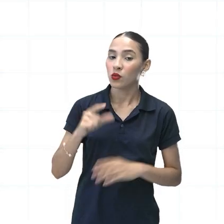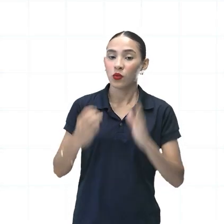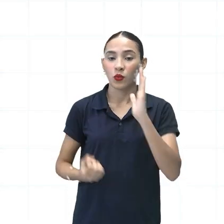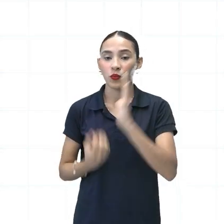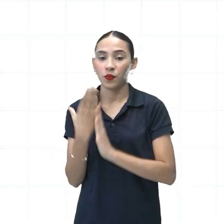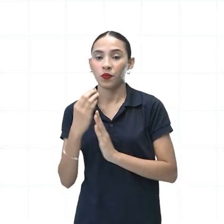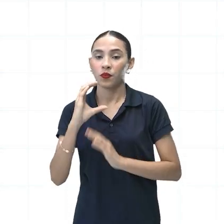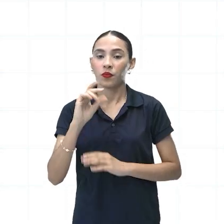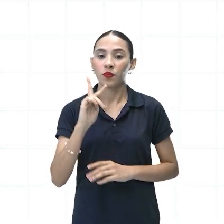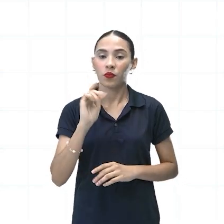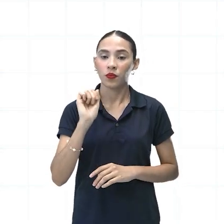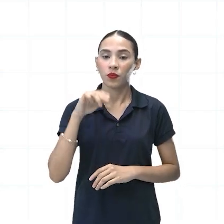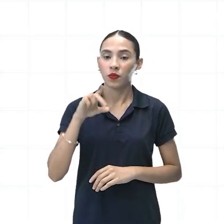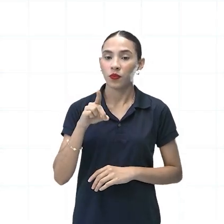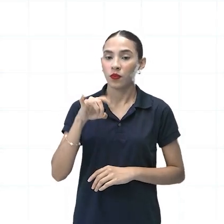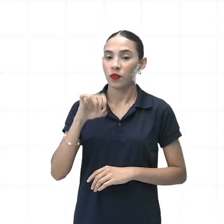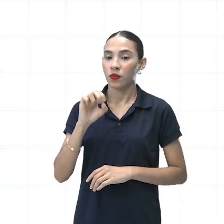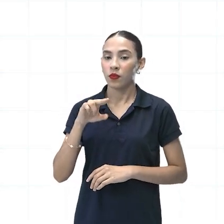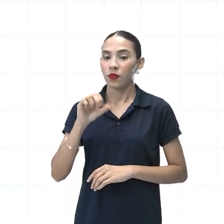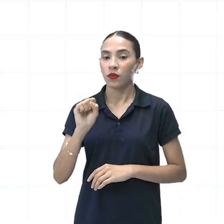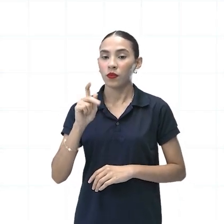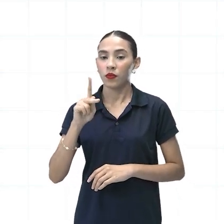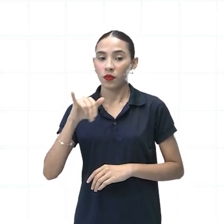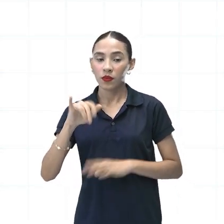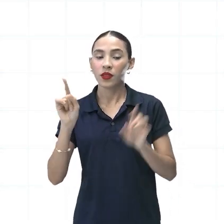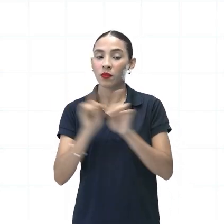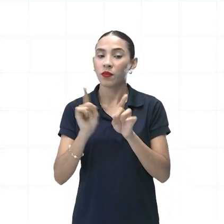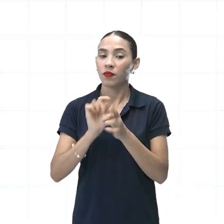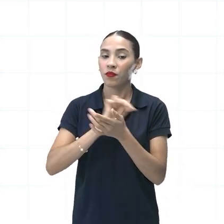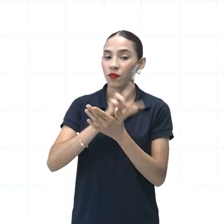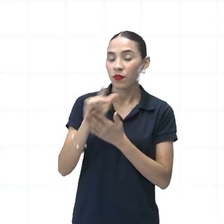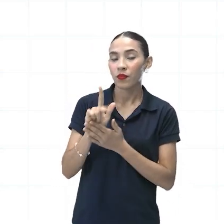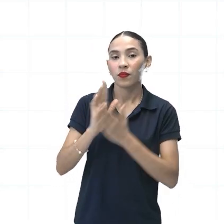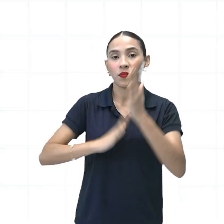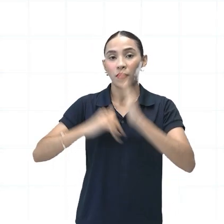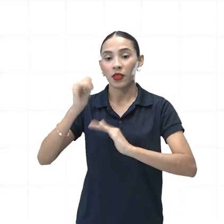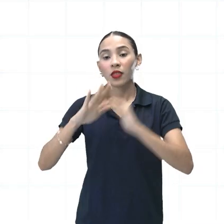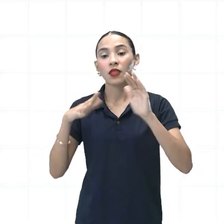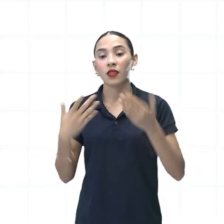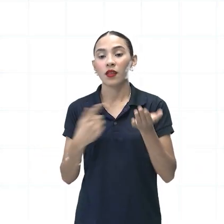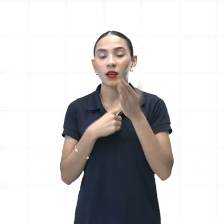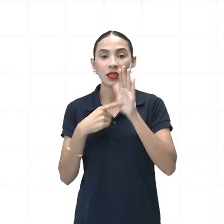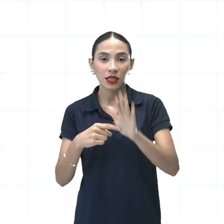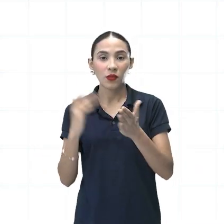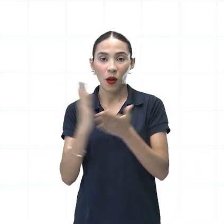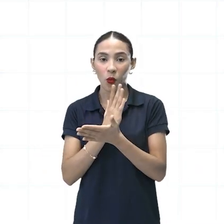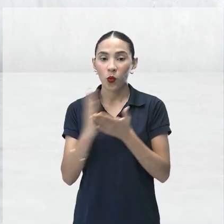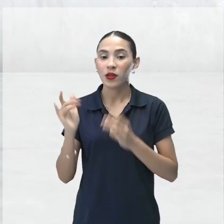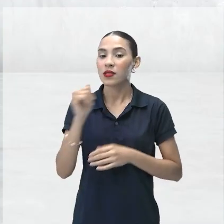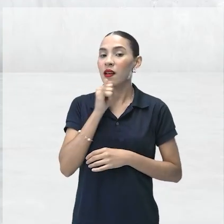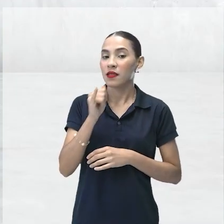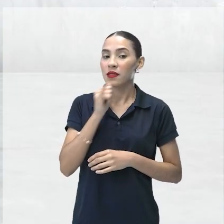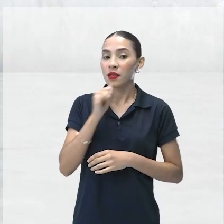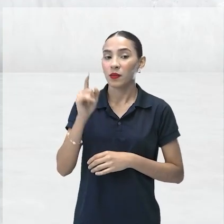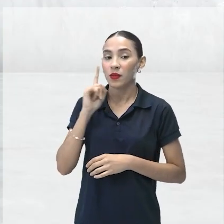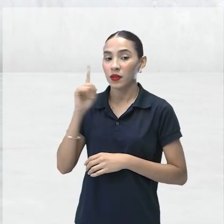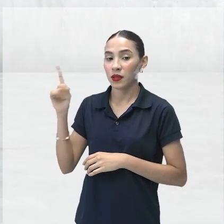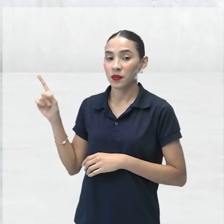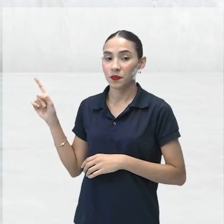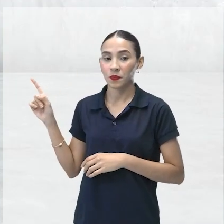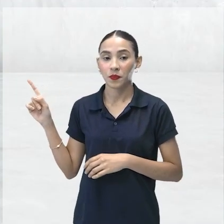são Kandinsky, Franks, né? Entre outros, certo? E aí eu trouxe para vocês alguns exemplos, um exemplo,